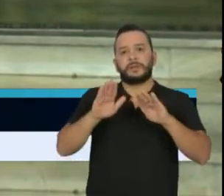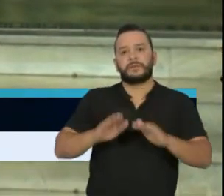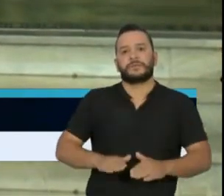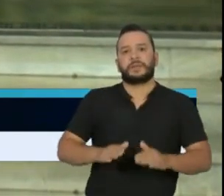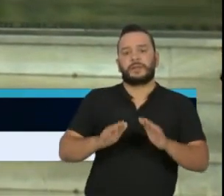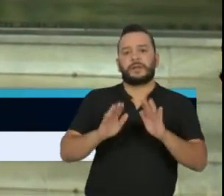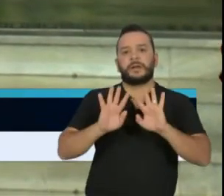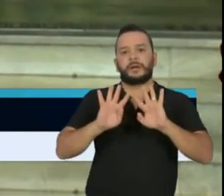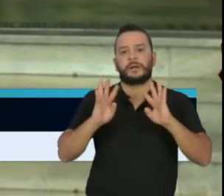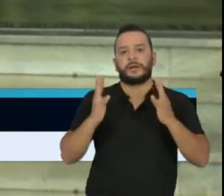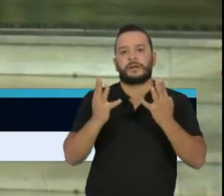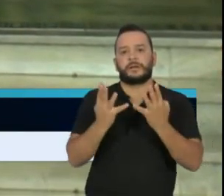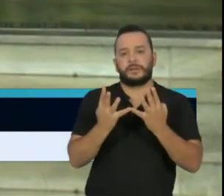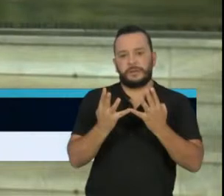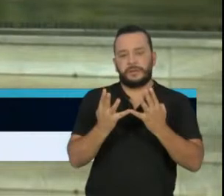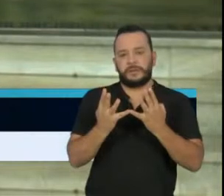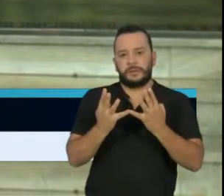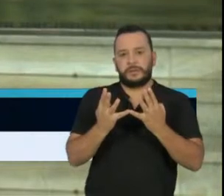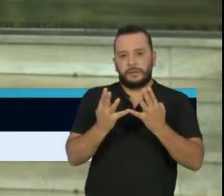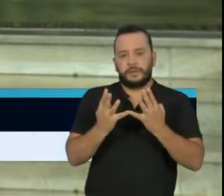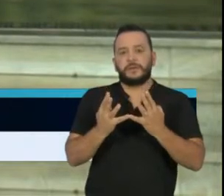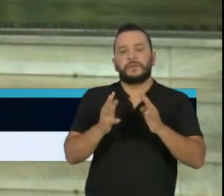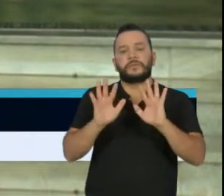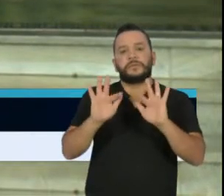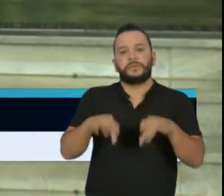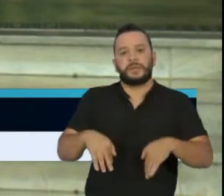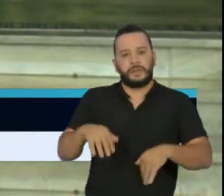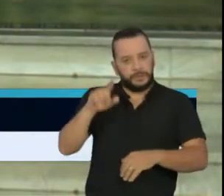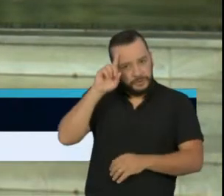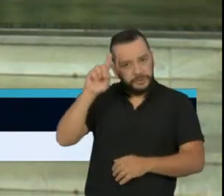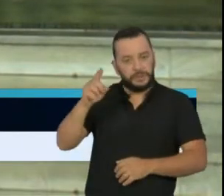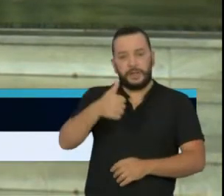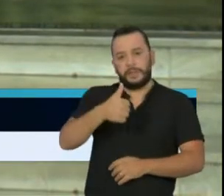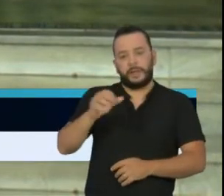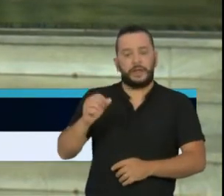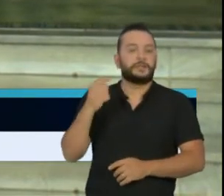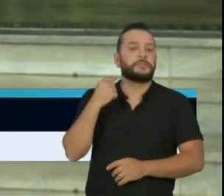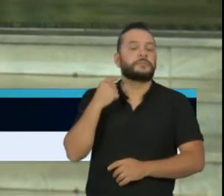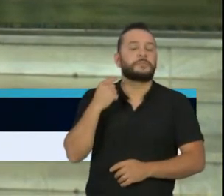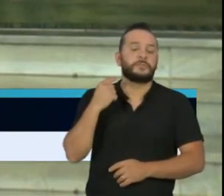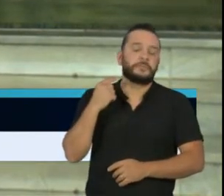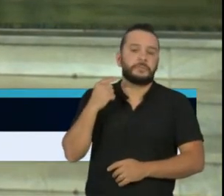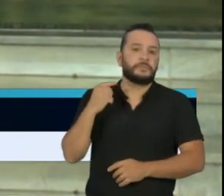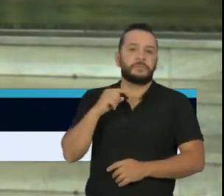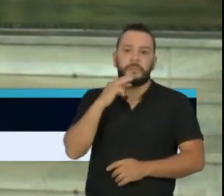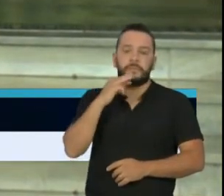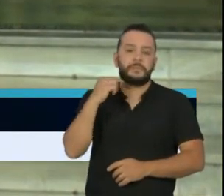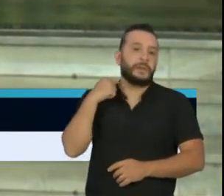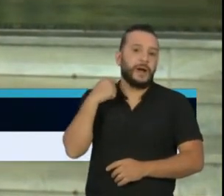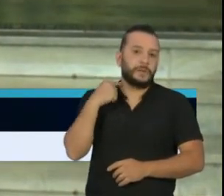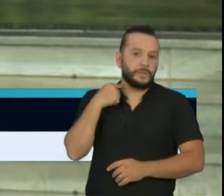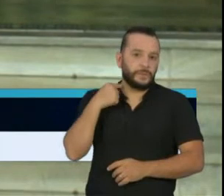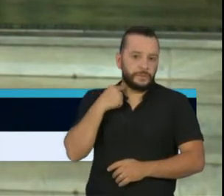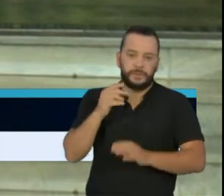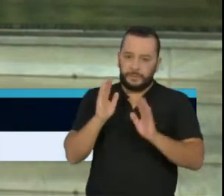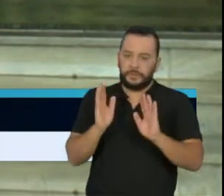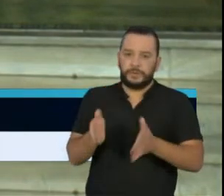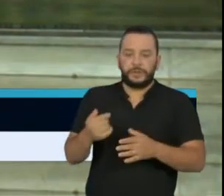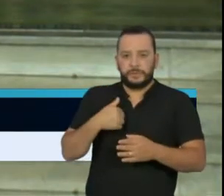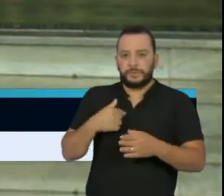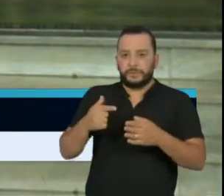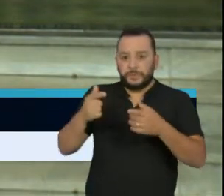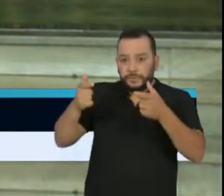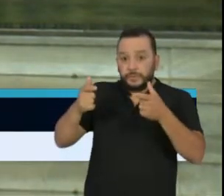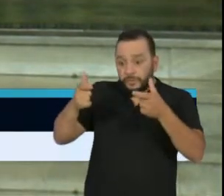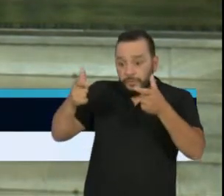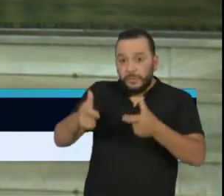encerra no dia 10 de maio, estabelece uma nova etapa localizada,